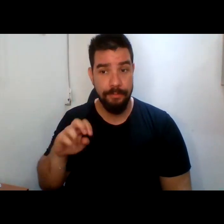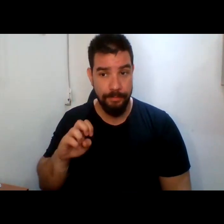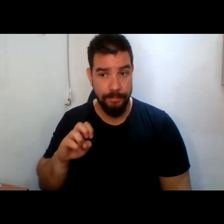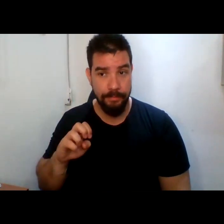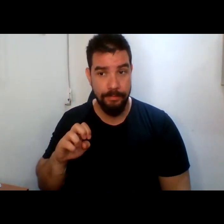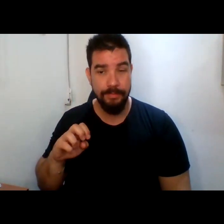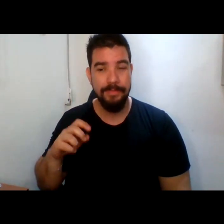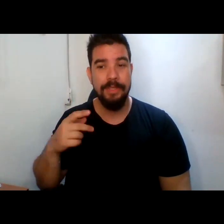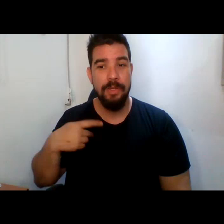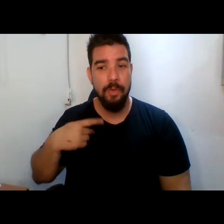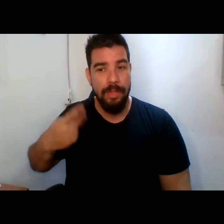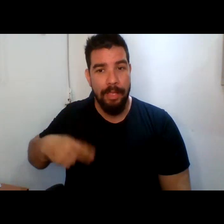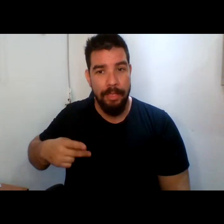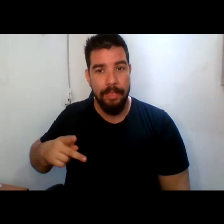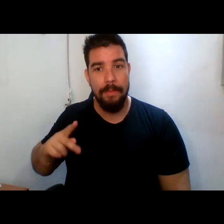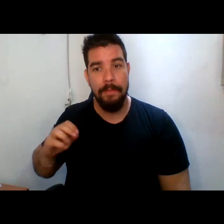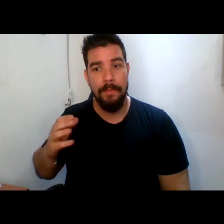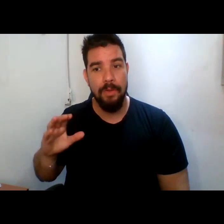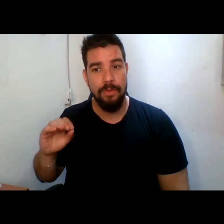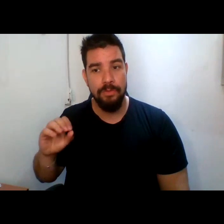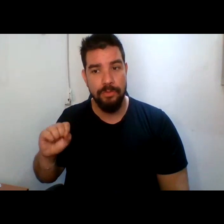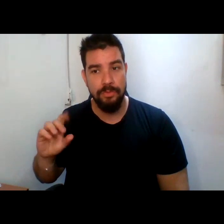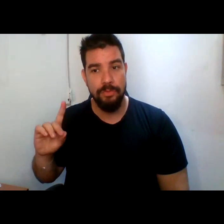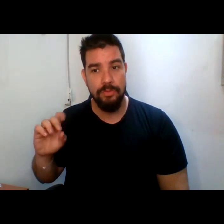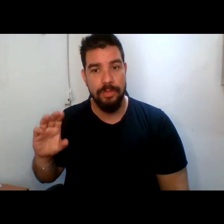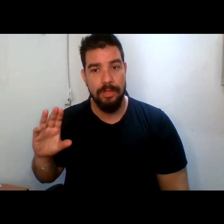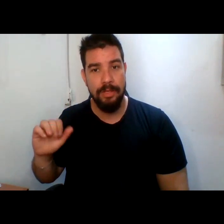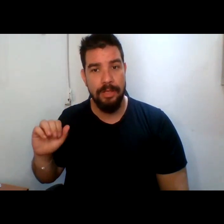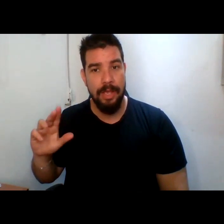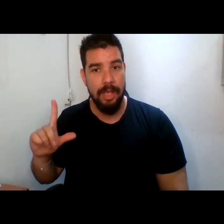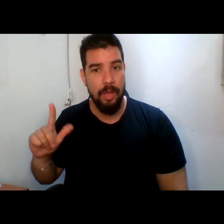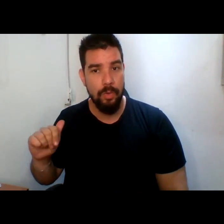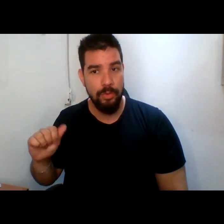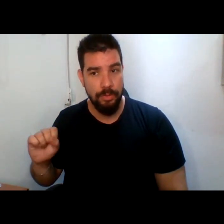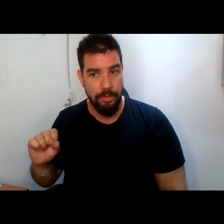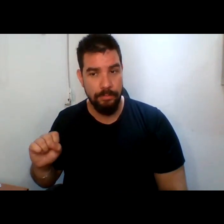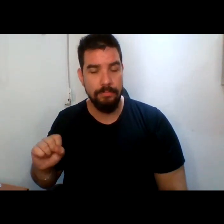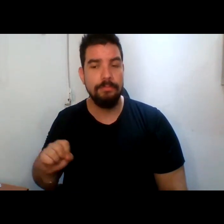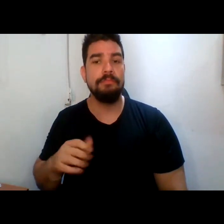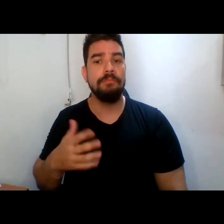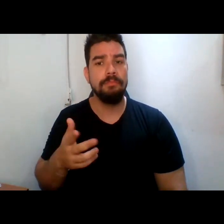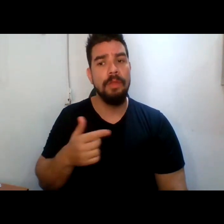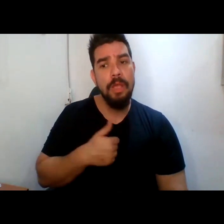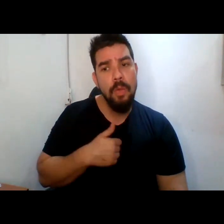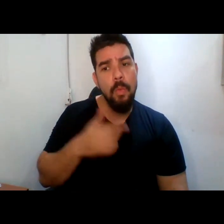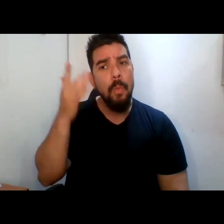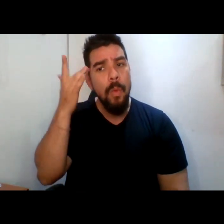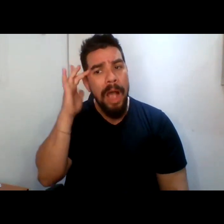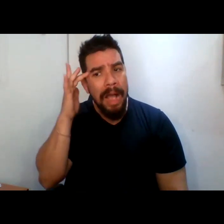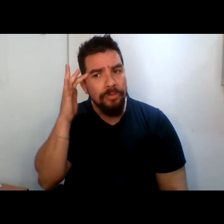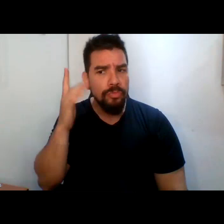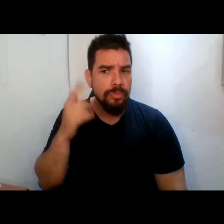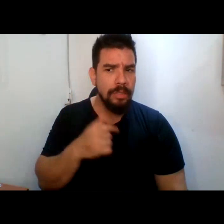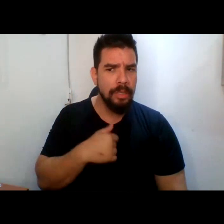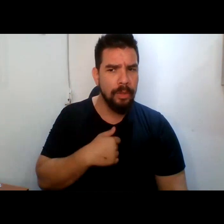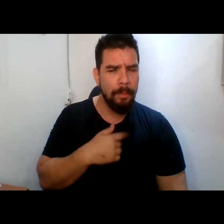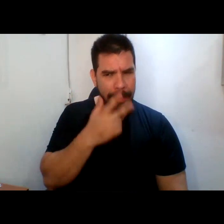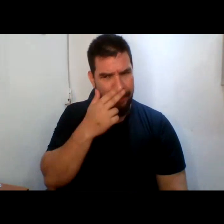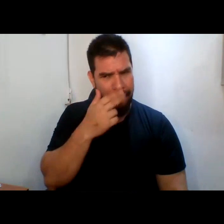bom, Mariane? Tudo bem. Professora, eu acho que, eu não sei se eu fui a única que entendi